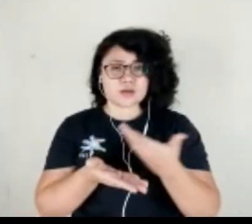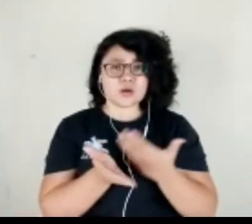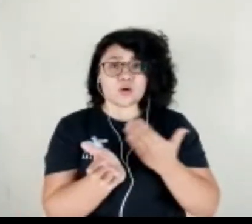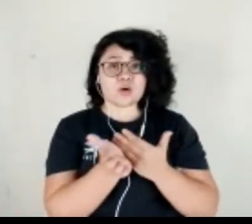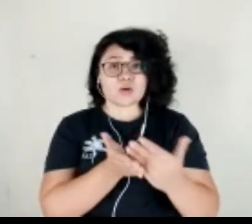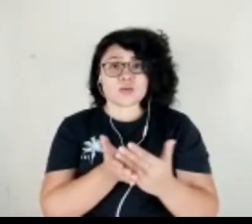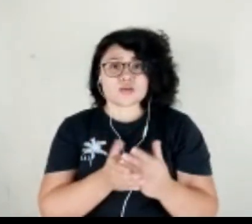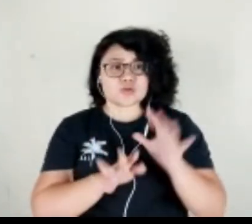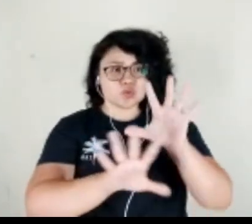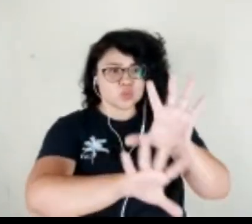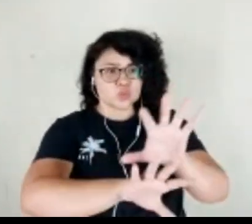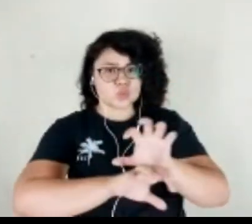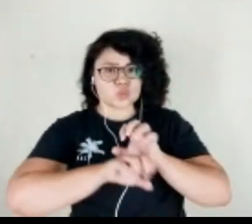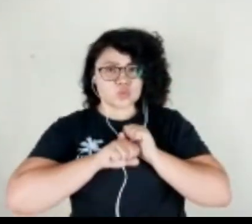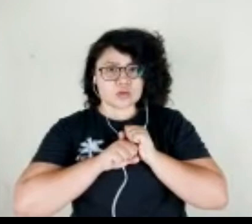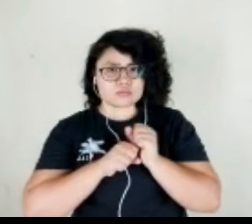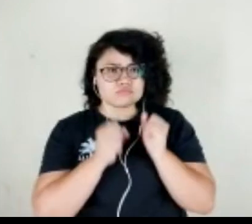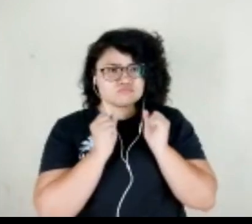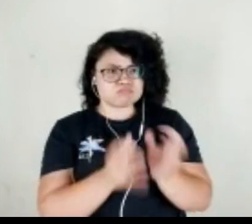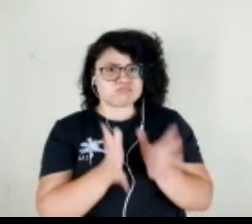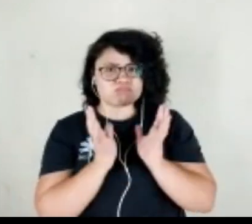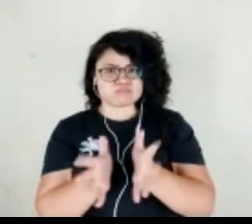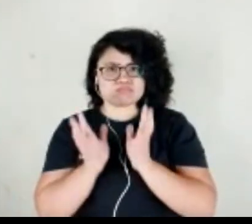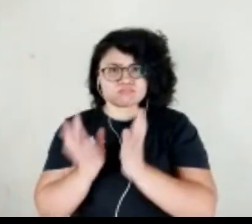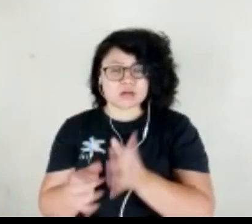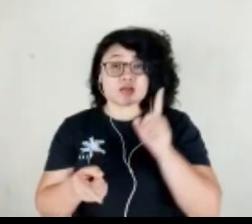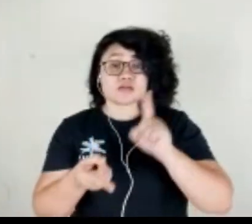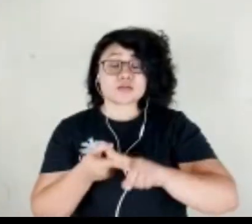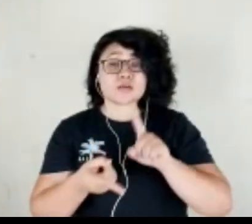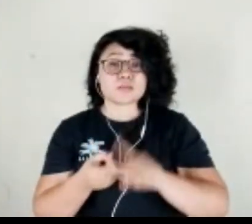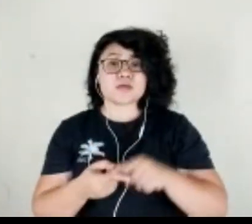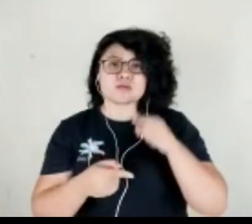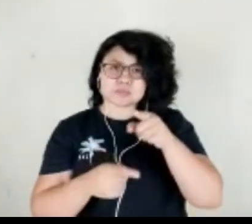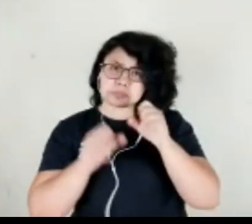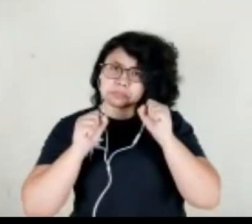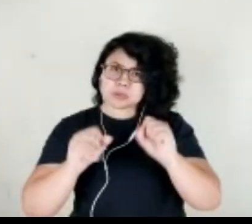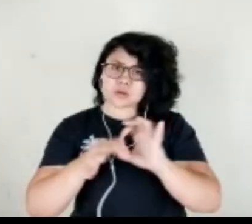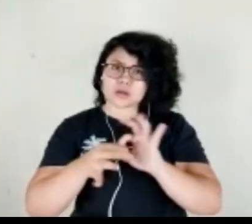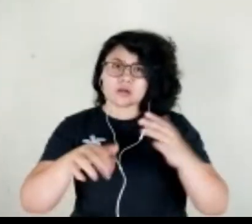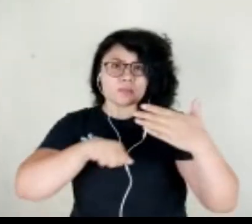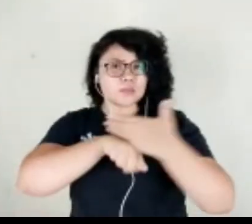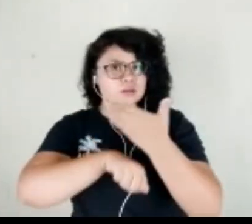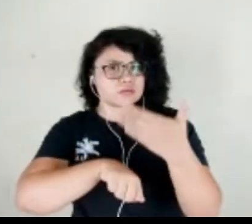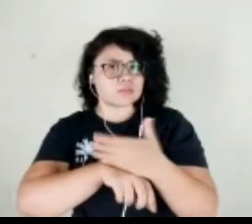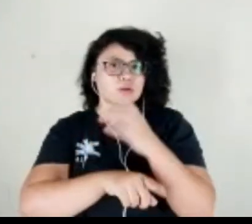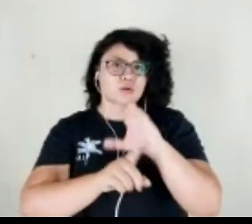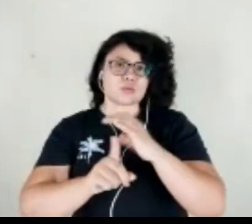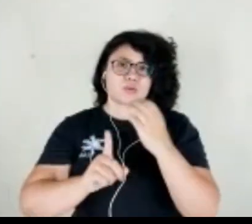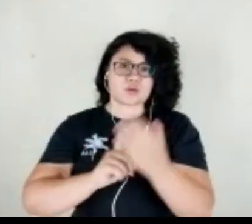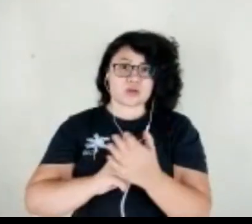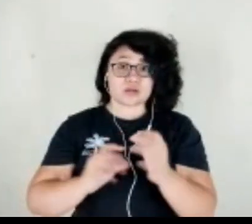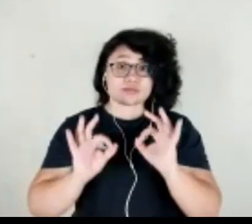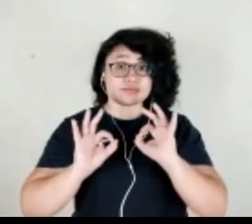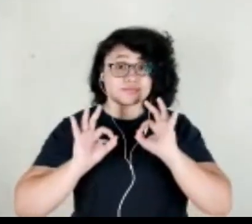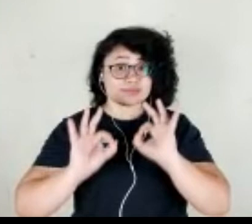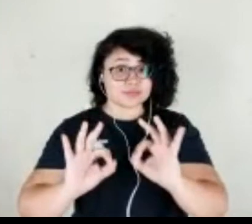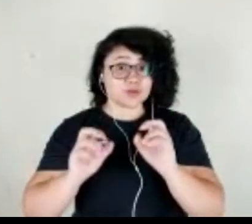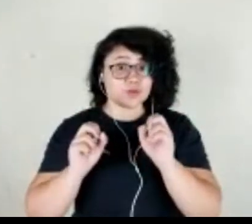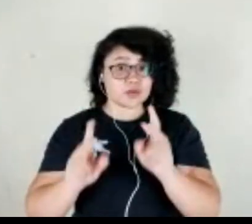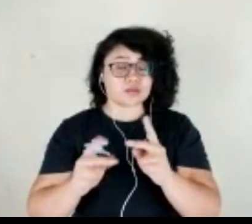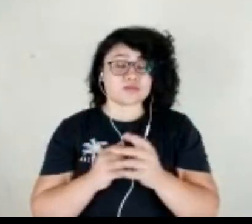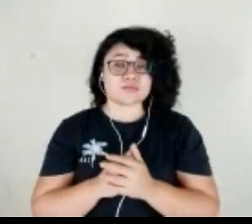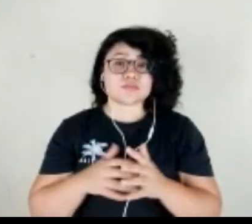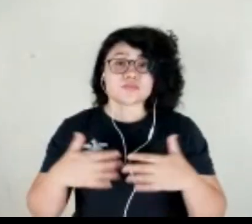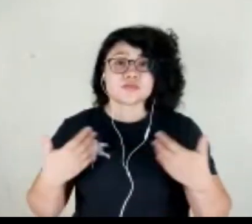surda te dá essa fluência e também te dá o direito de participar dessa comunidade, beleza?